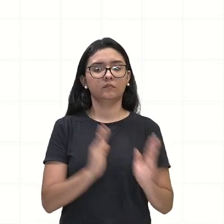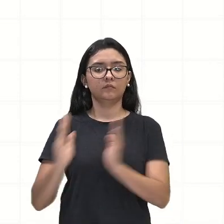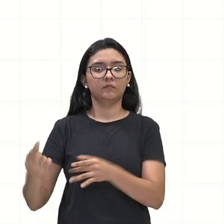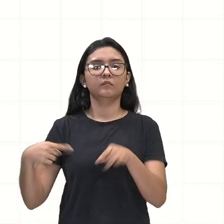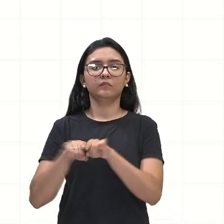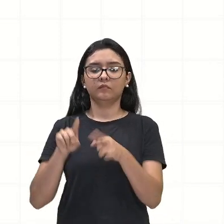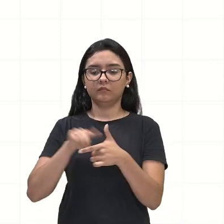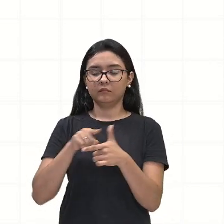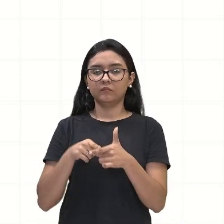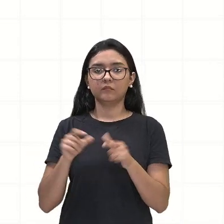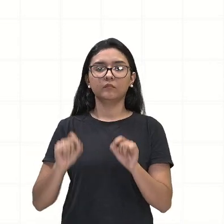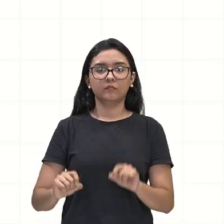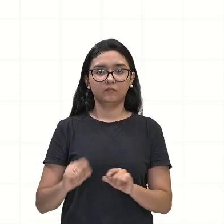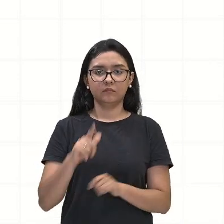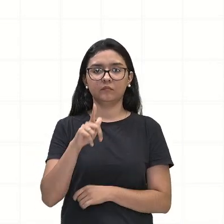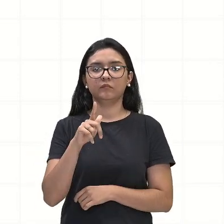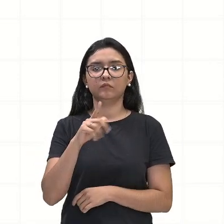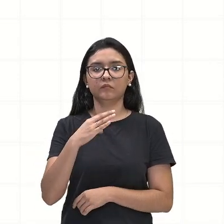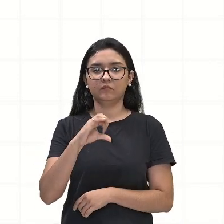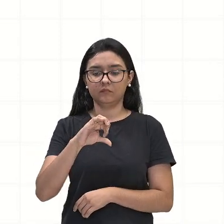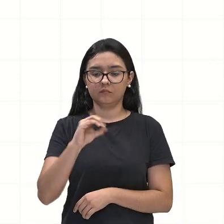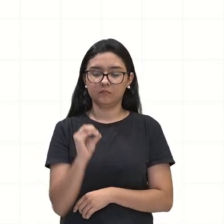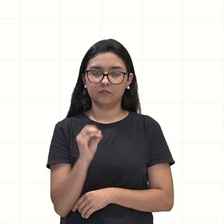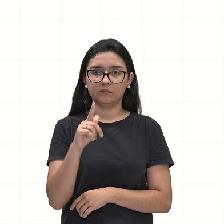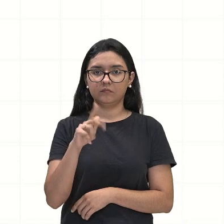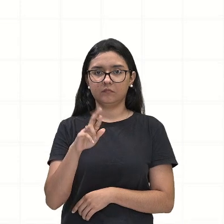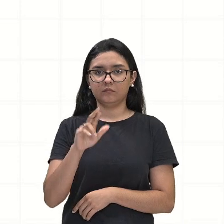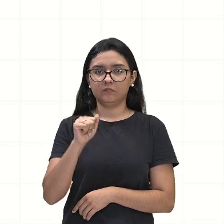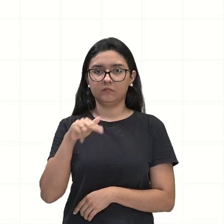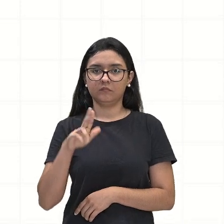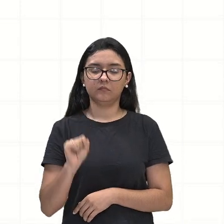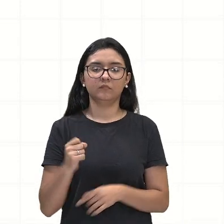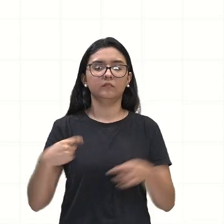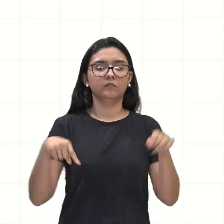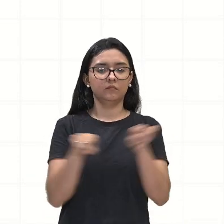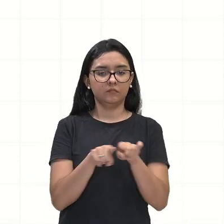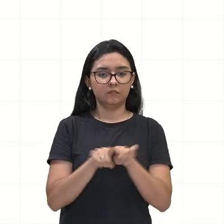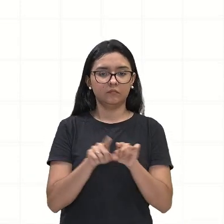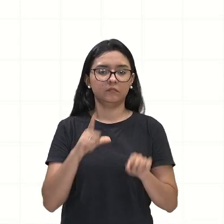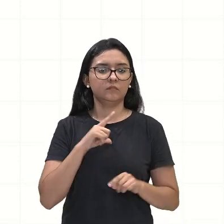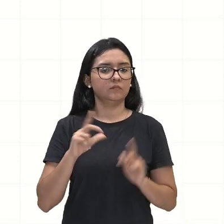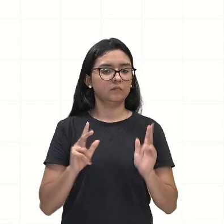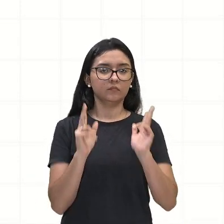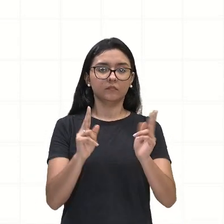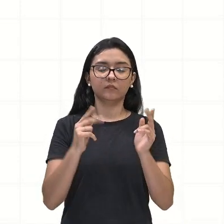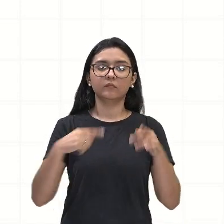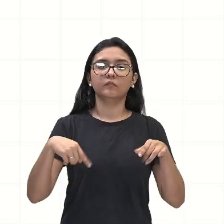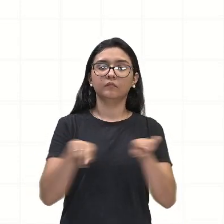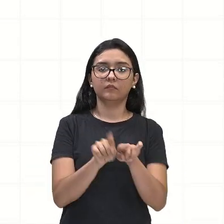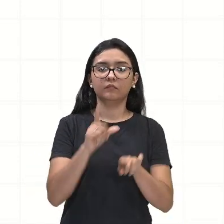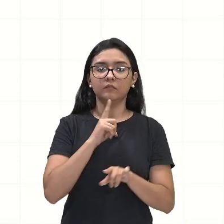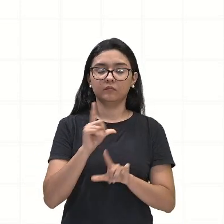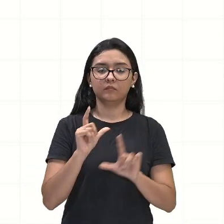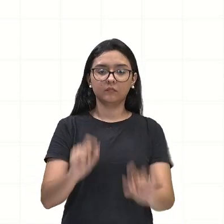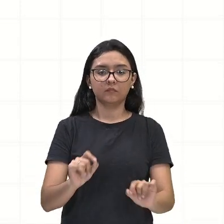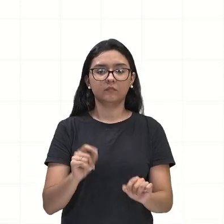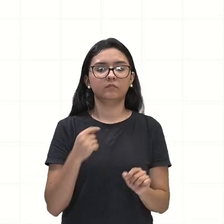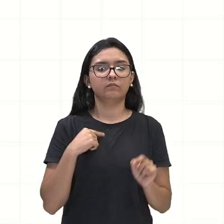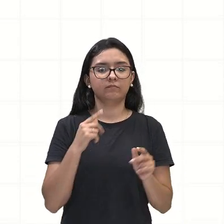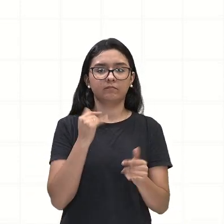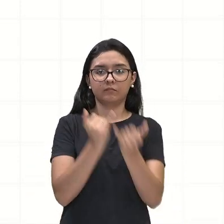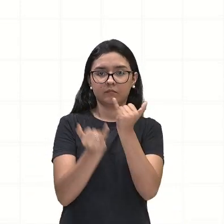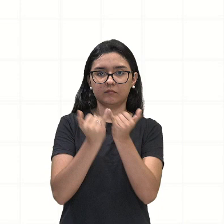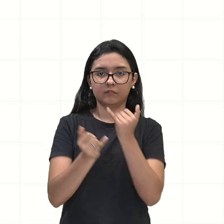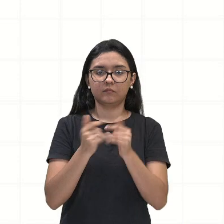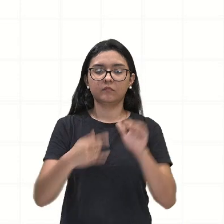Beleza? Eu tenho esse ângulo alfa que vai atingir e ele vai sair também sendo iguais. Então, aqui, ó, eu já tenho uma semelhança de